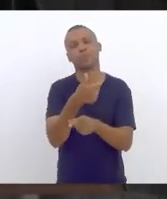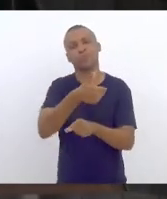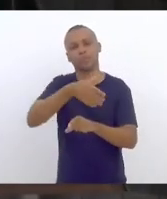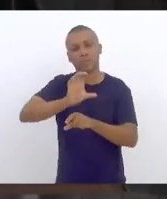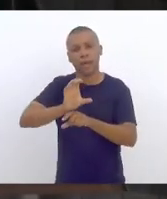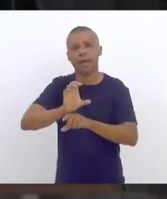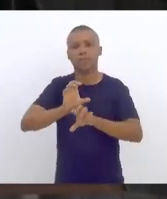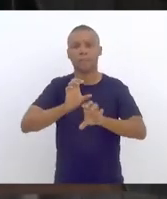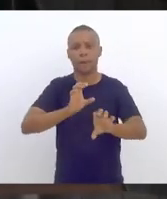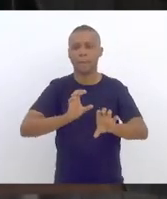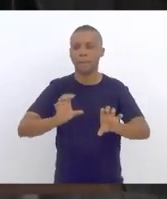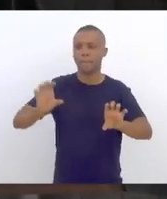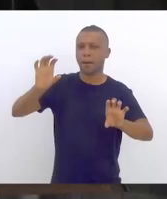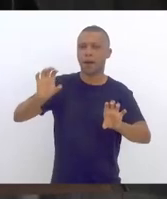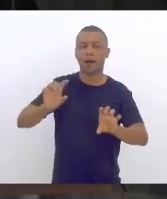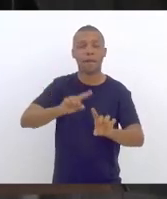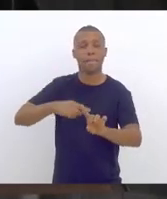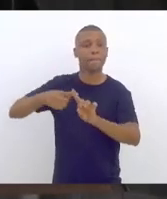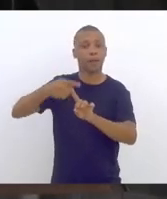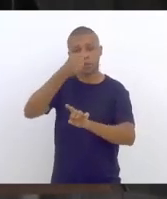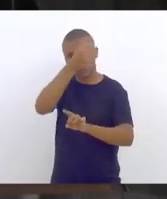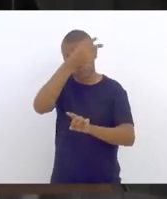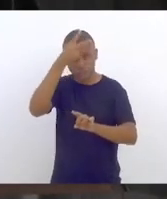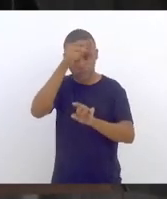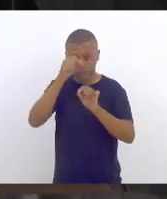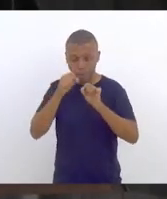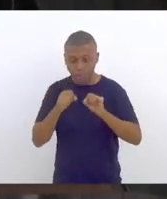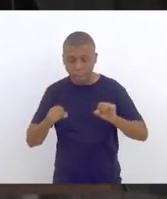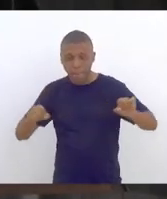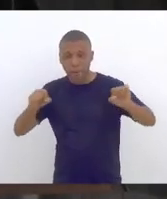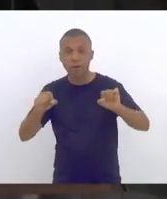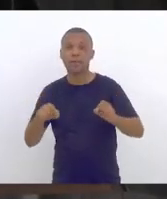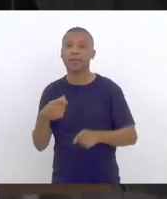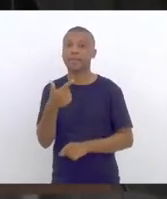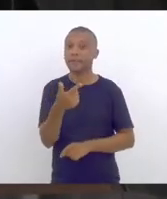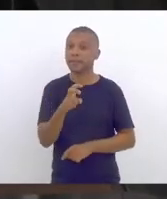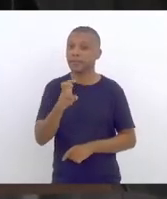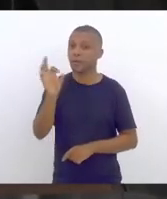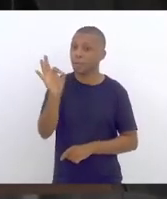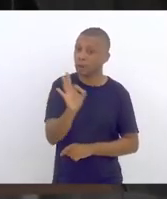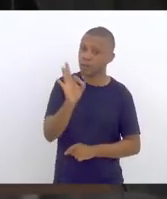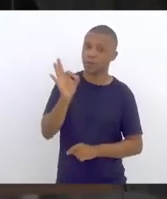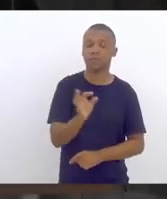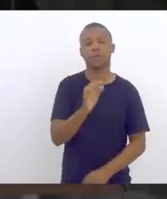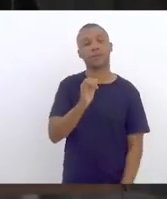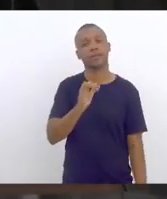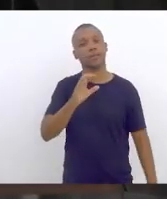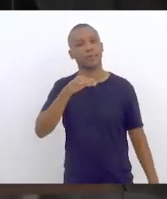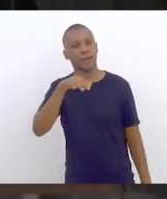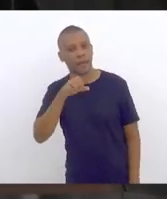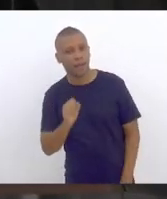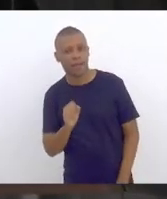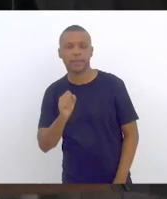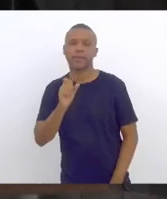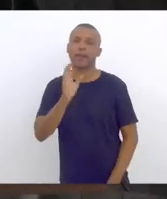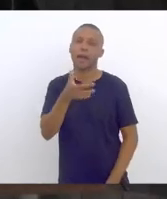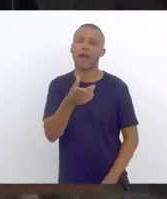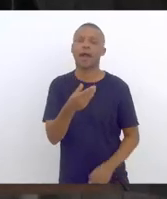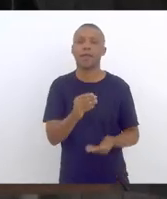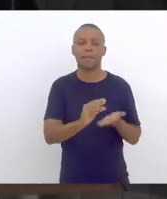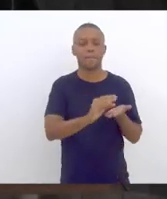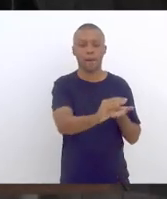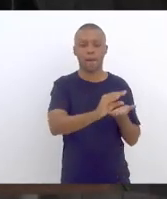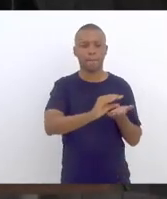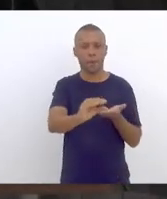já que 25% de ICMS como sabemos é distribuidor dos municípios na chamada cota parte Municipal então